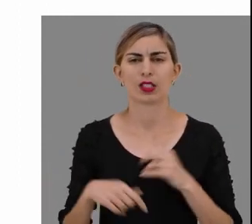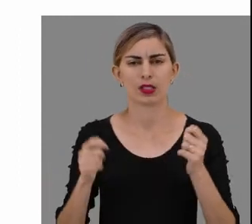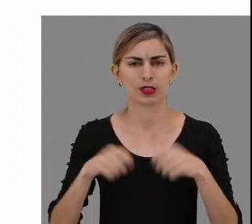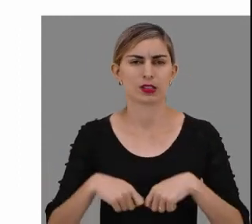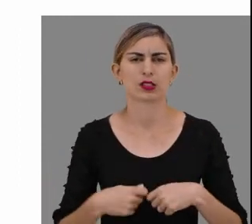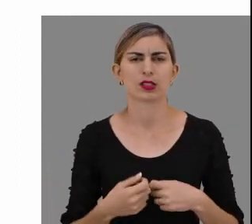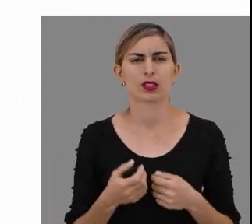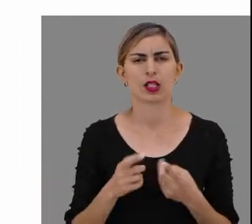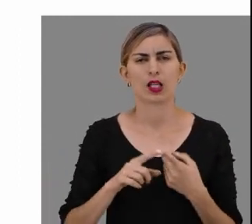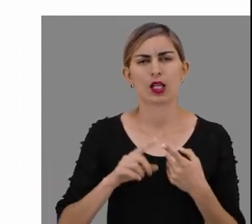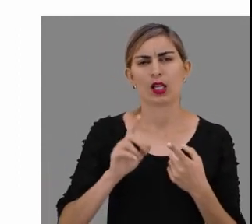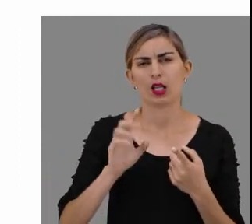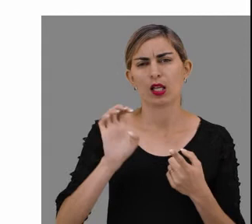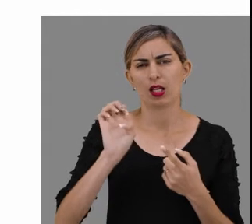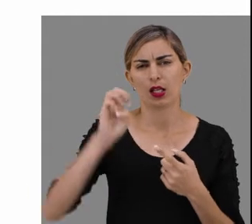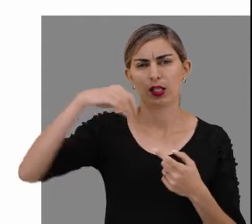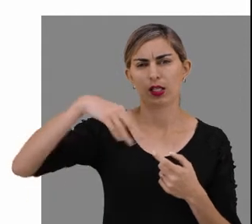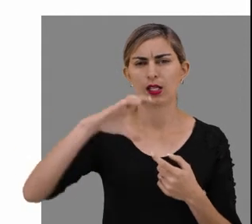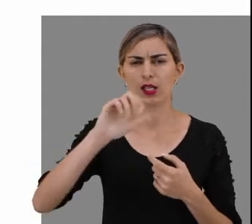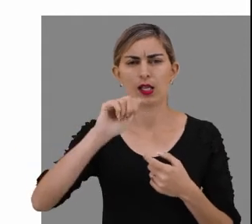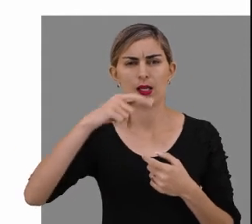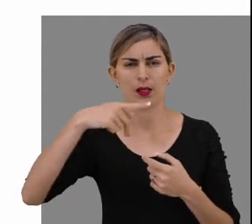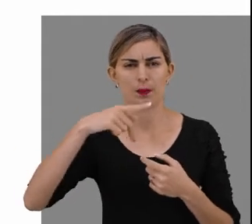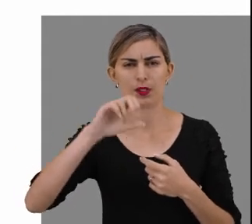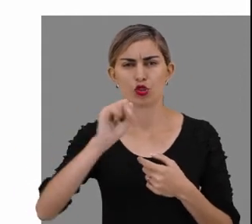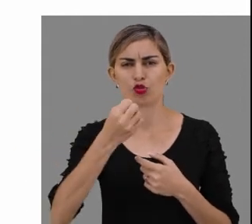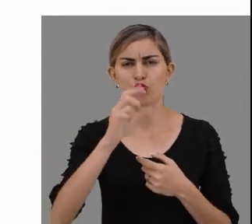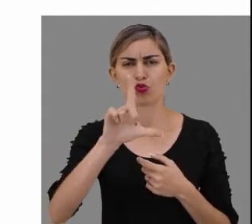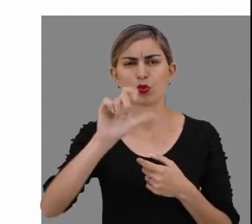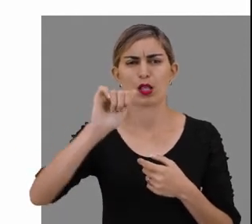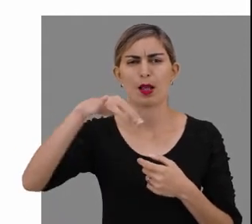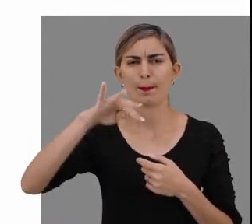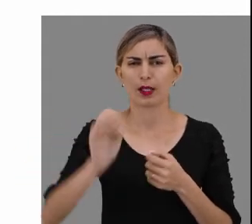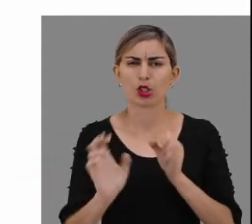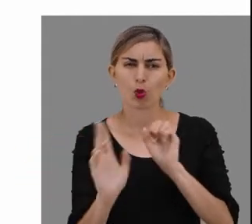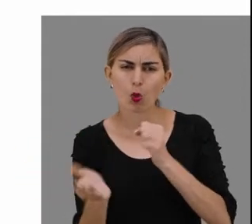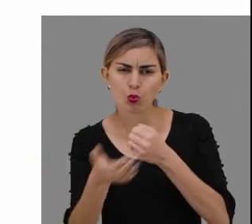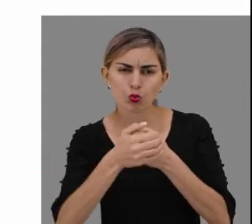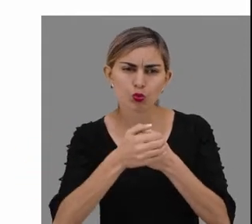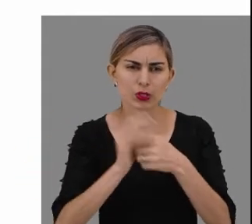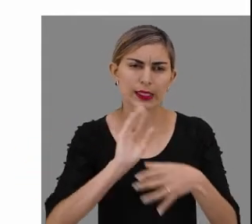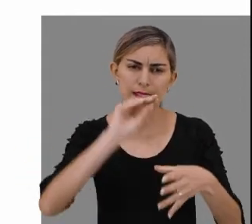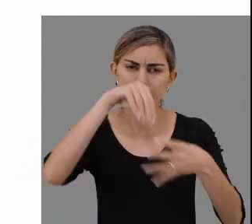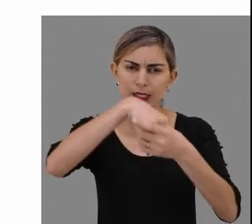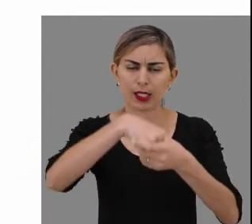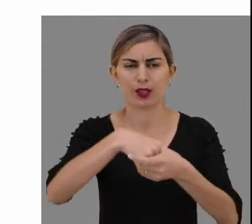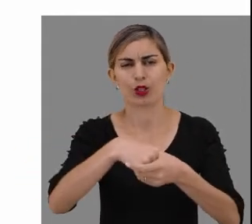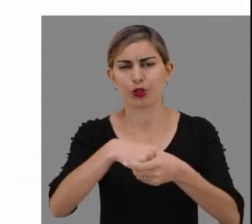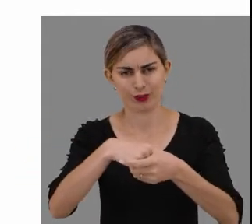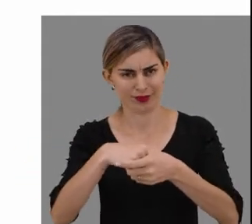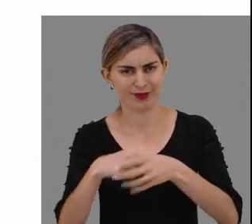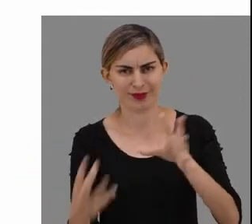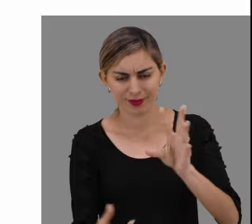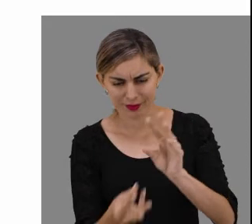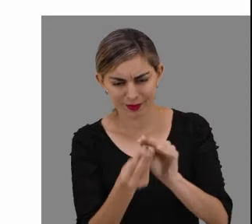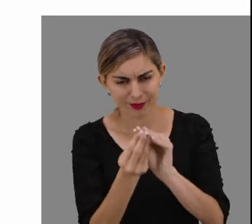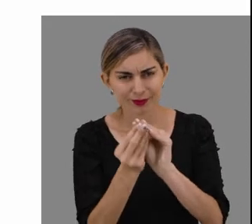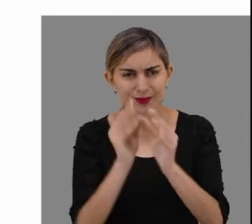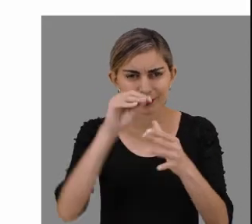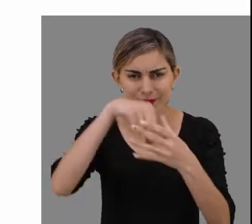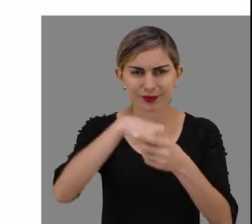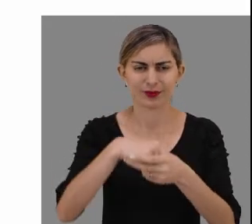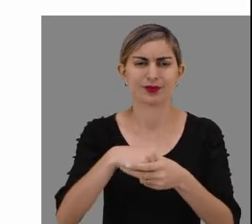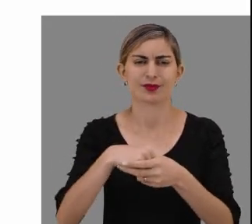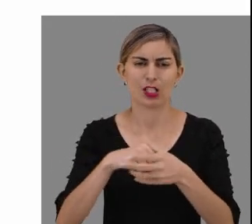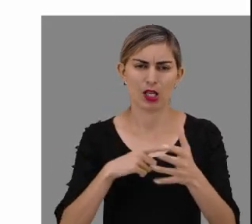diferentes. Encapsulamento é um mecanismo utilizado para ocultar os detalhes internos de implementação.